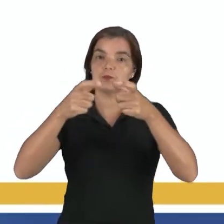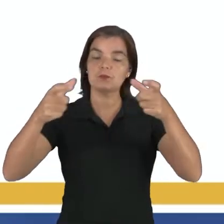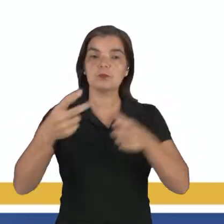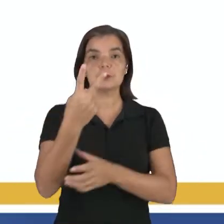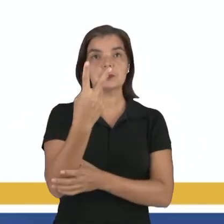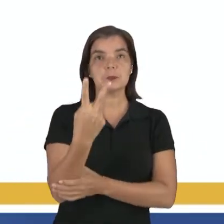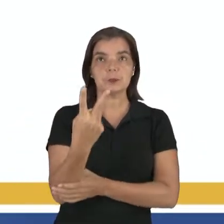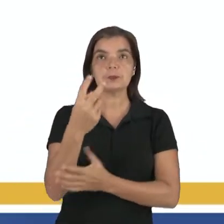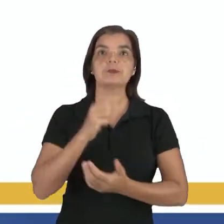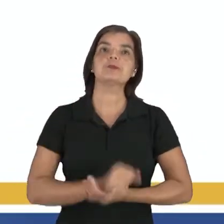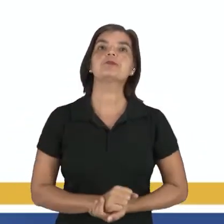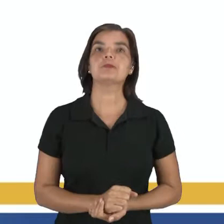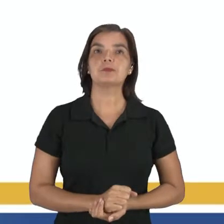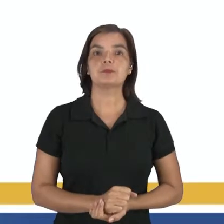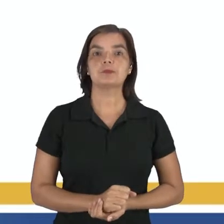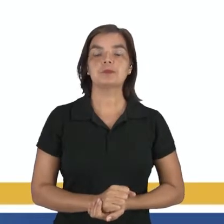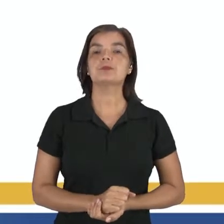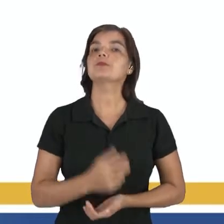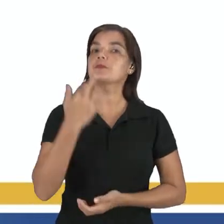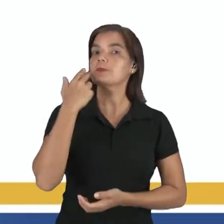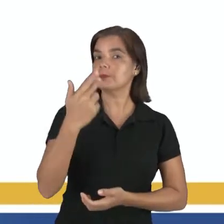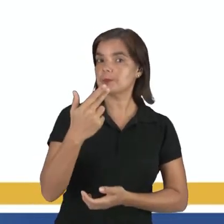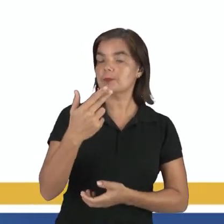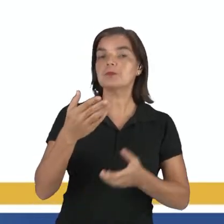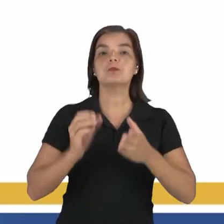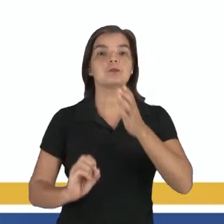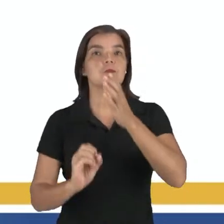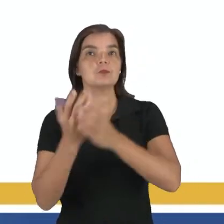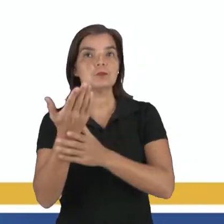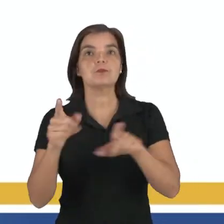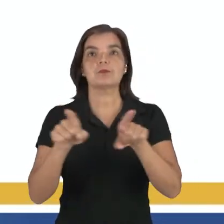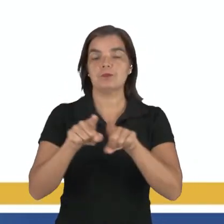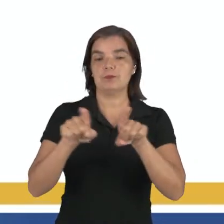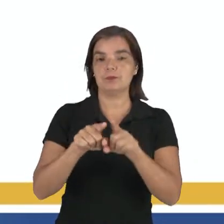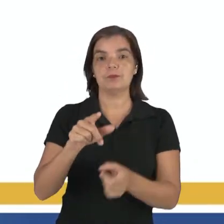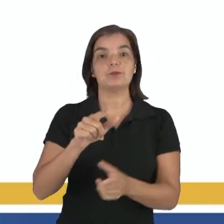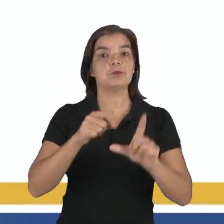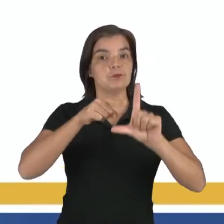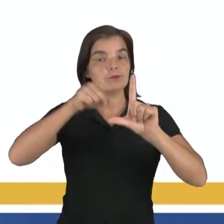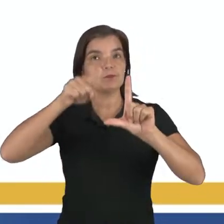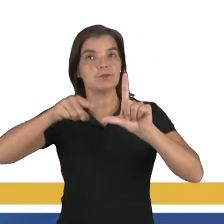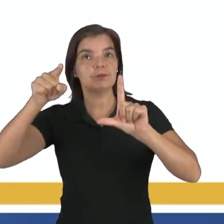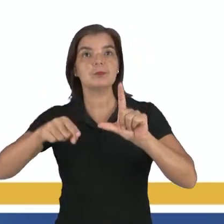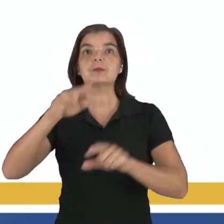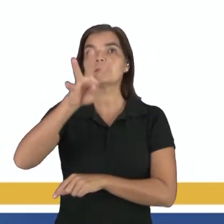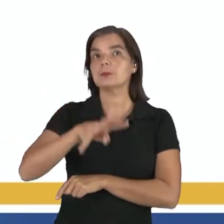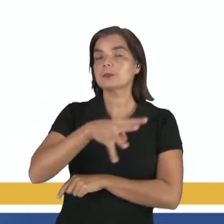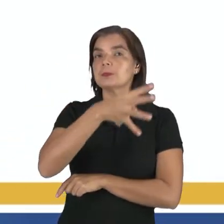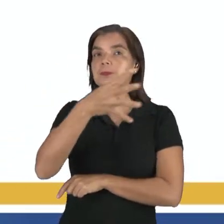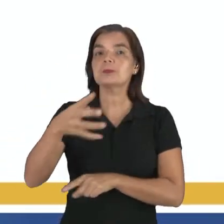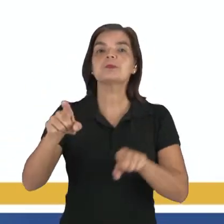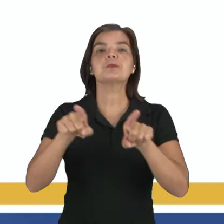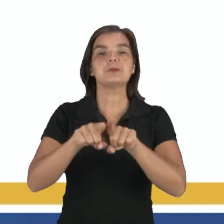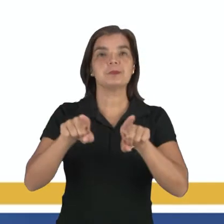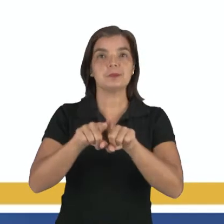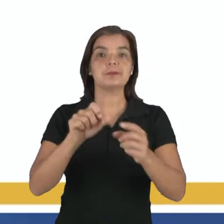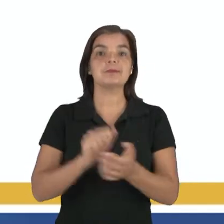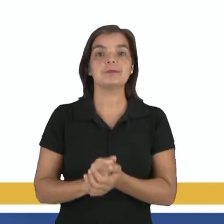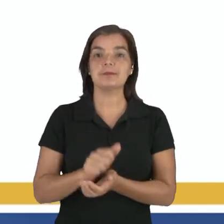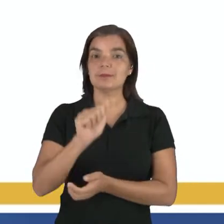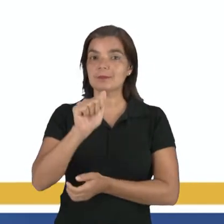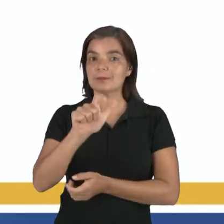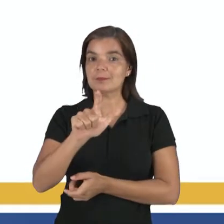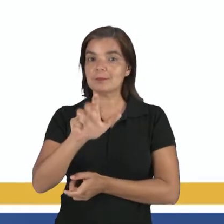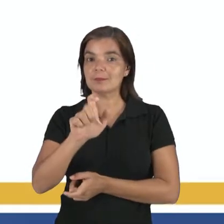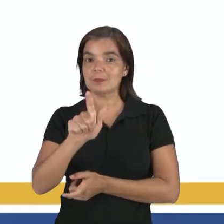entre duas grandezas em linguagem materna gráfica por meio de tabelas e linguagem